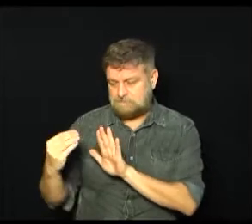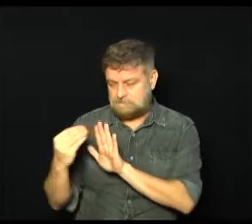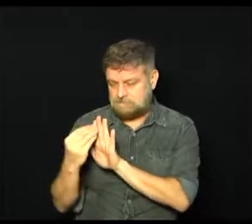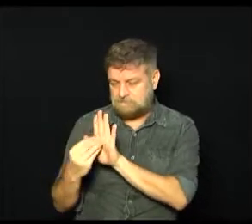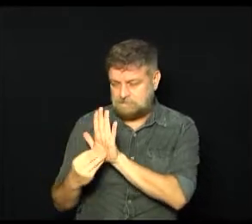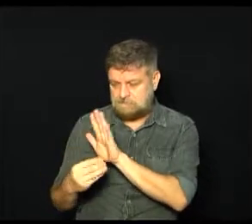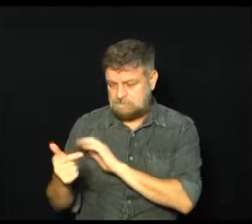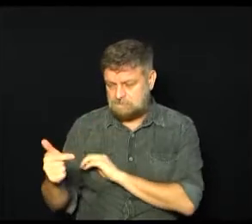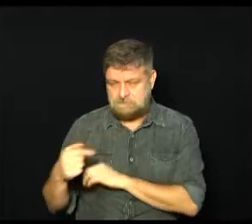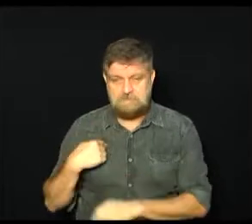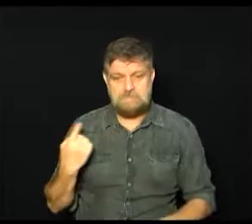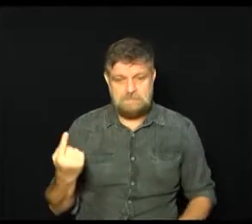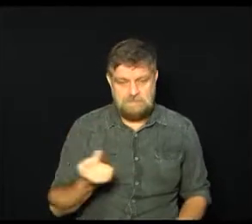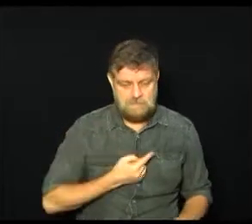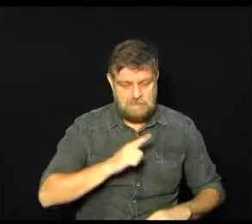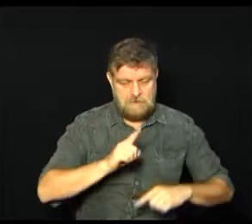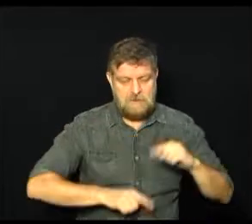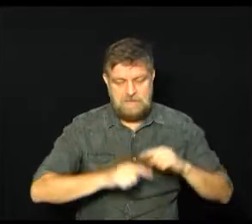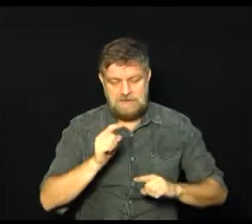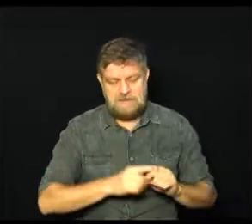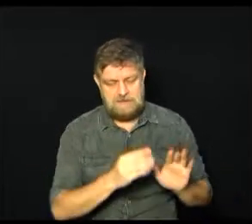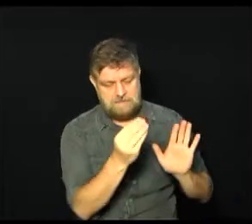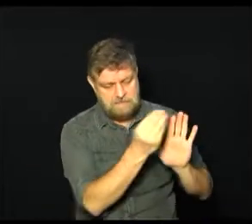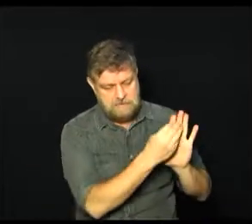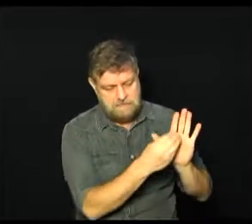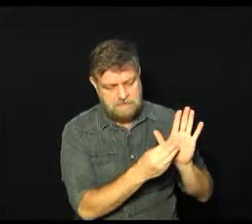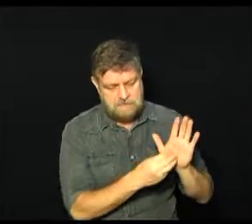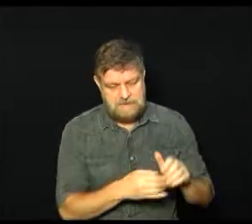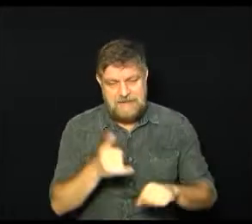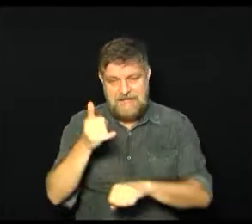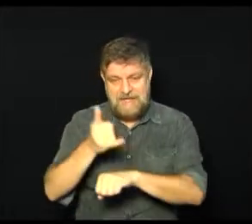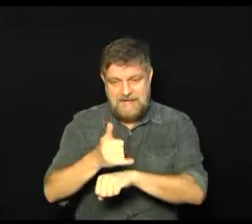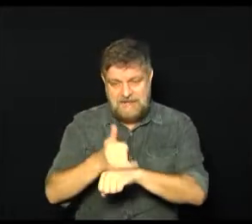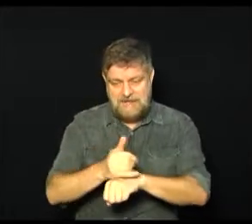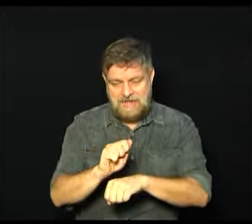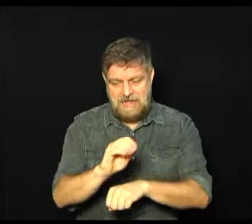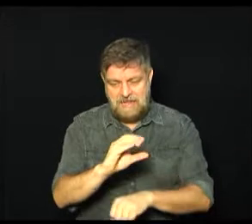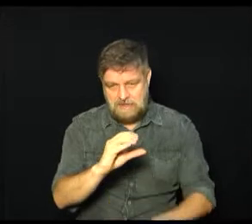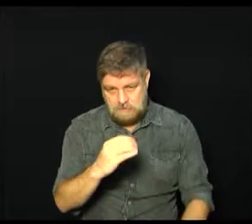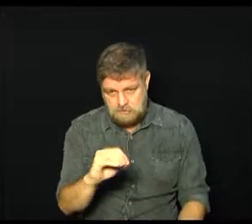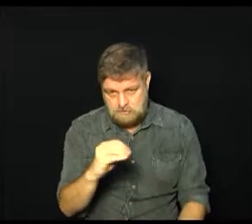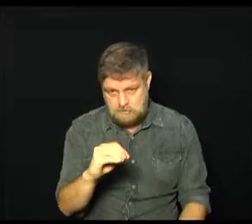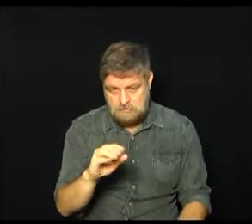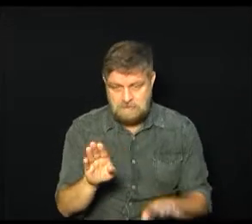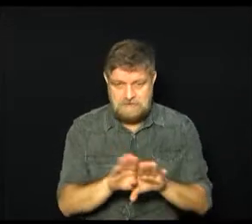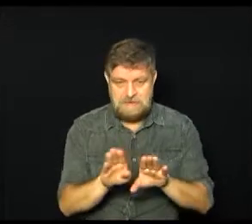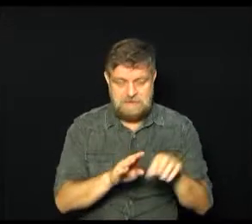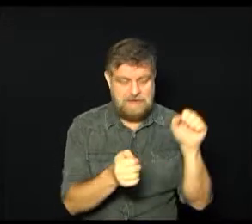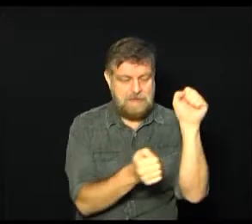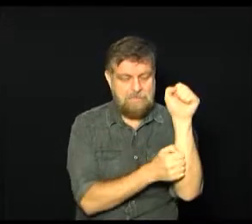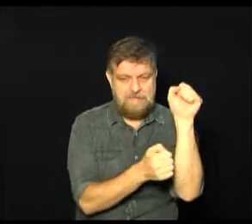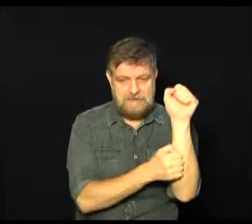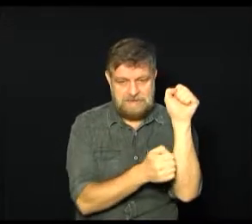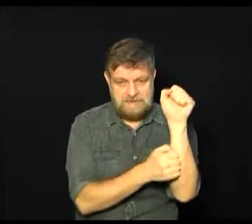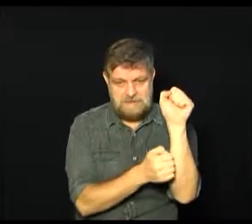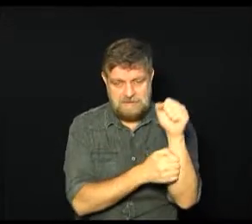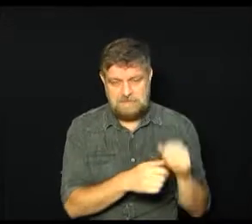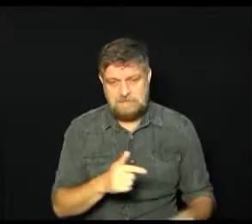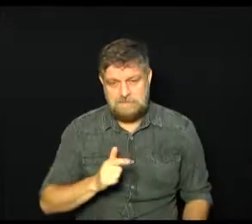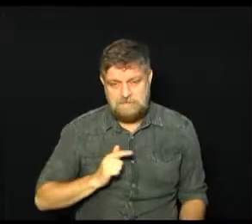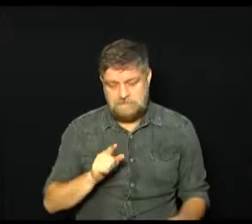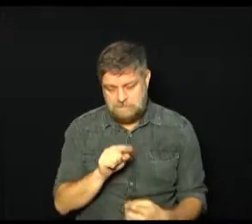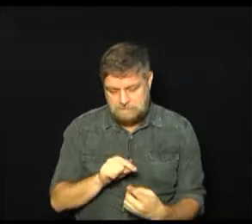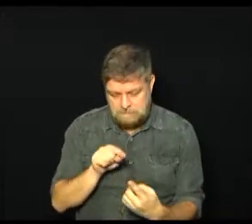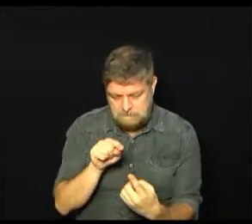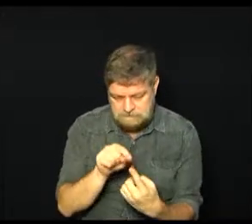aqui estamos colocando que deverá ser de aço e madeiras adequadas para utilização em áreas externas, justamente